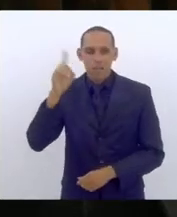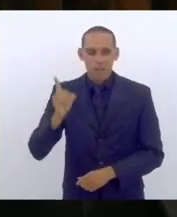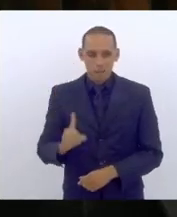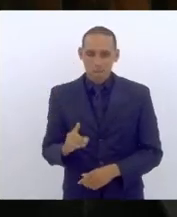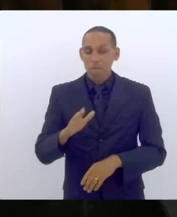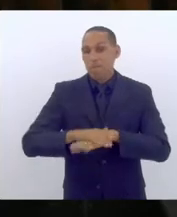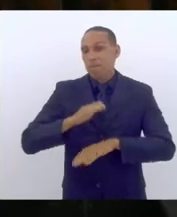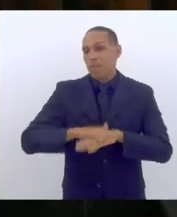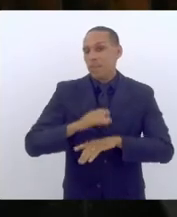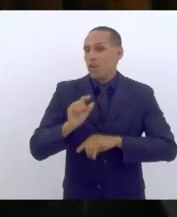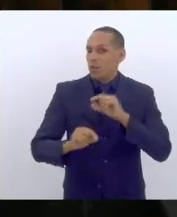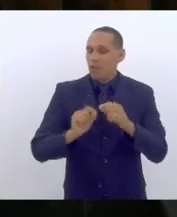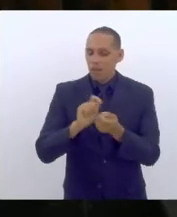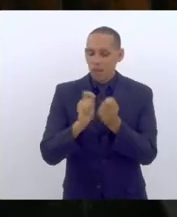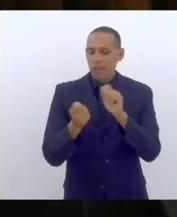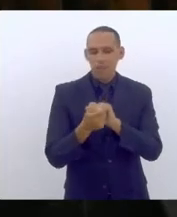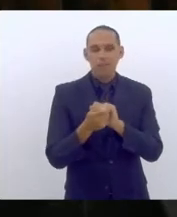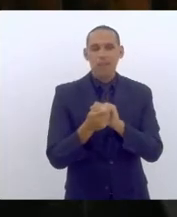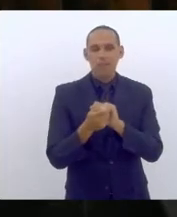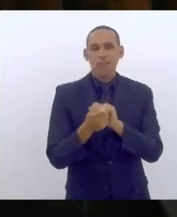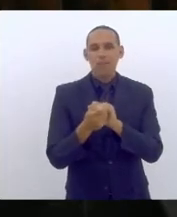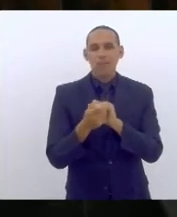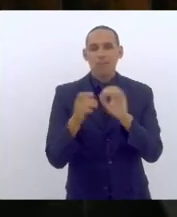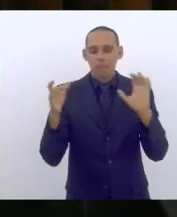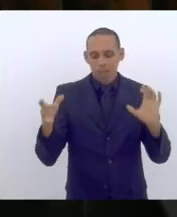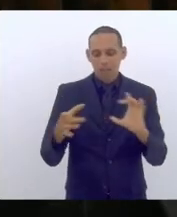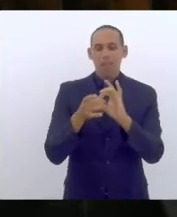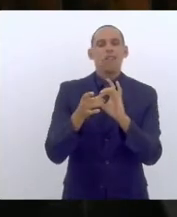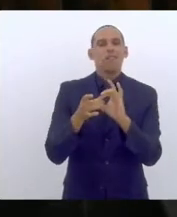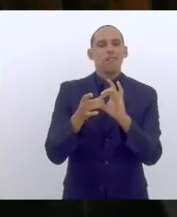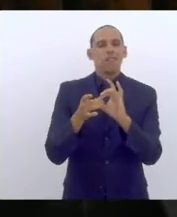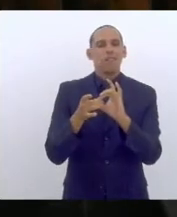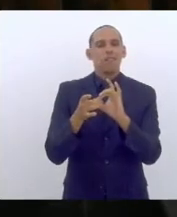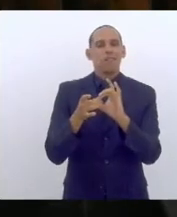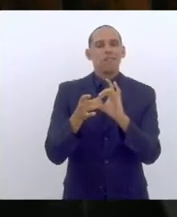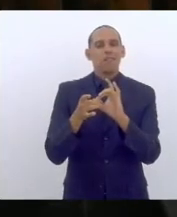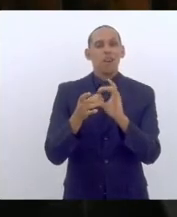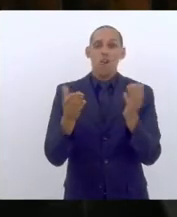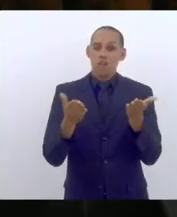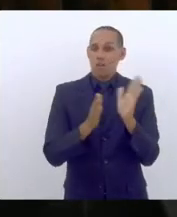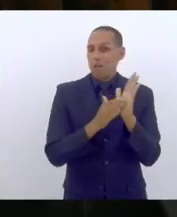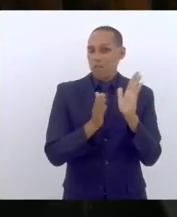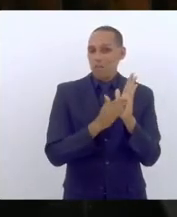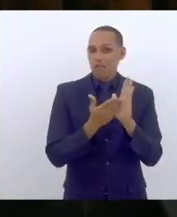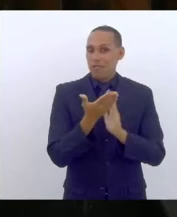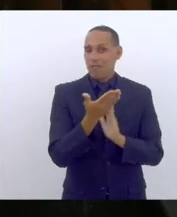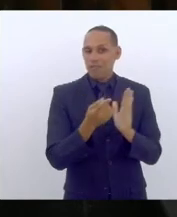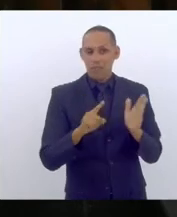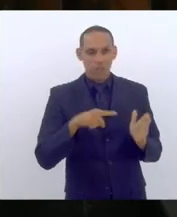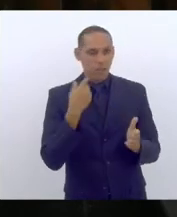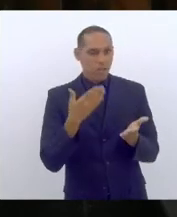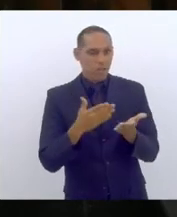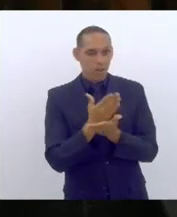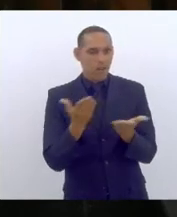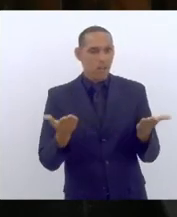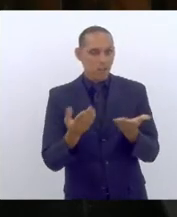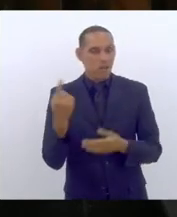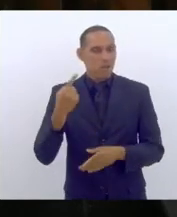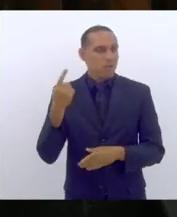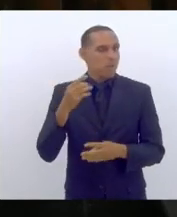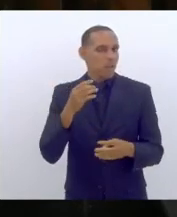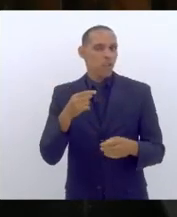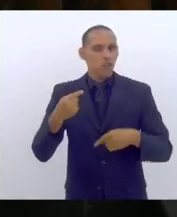fazermos uma adequação fundindo a atual proposição que nós aprovamos aqui em primeiro turno